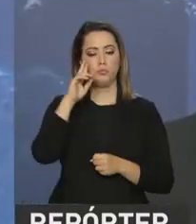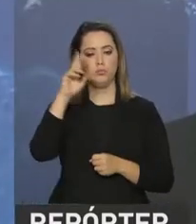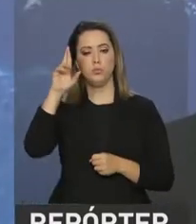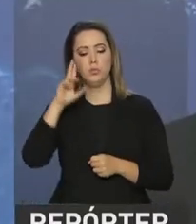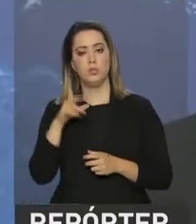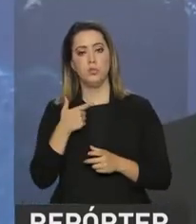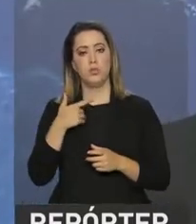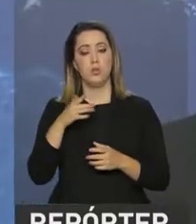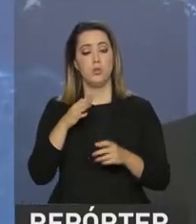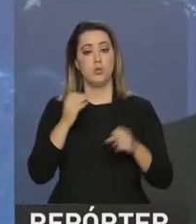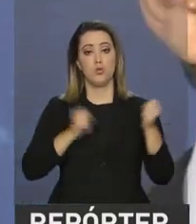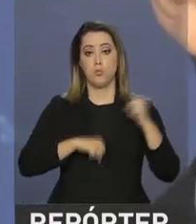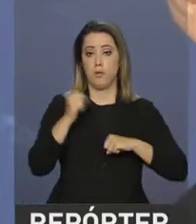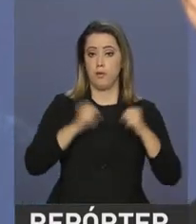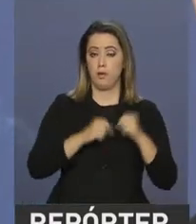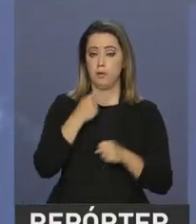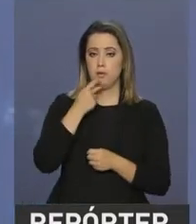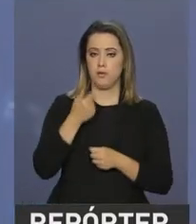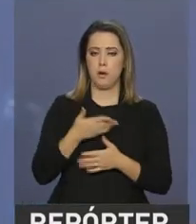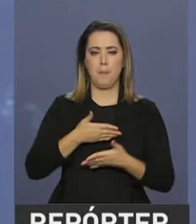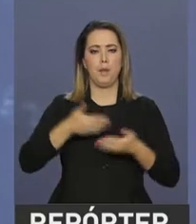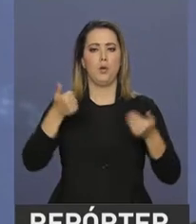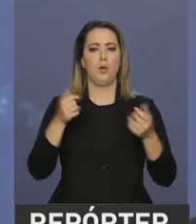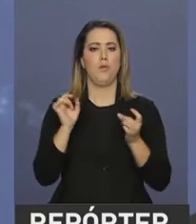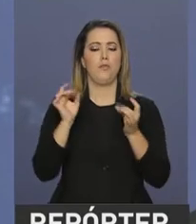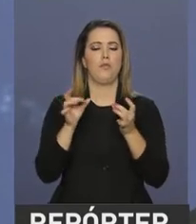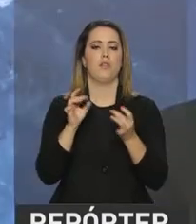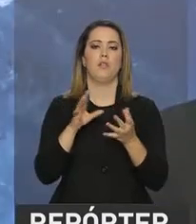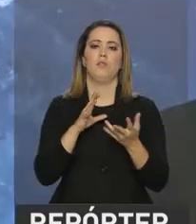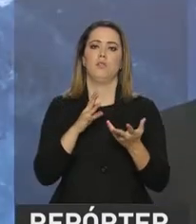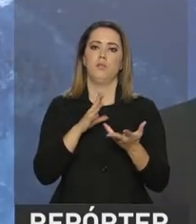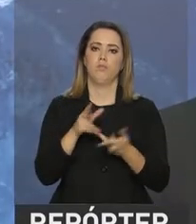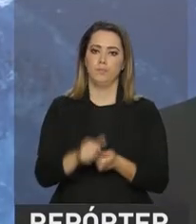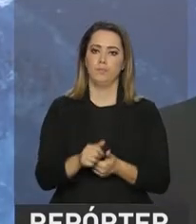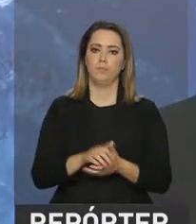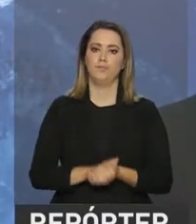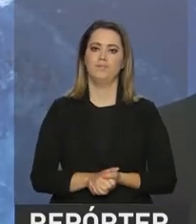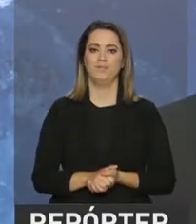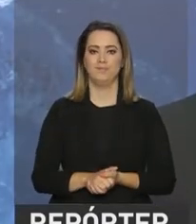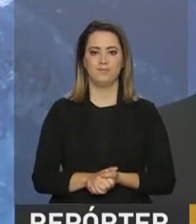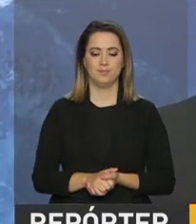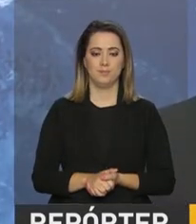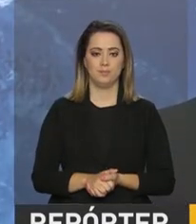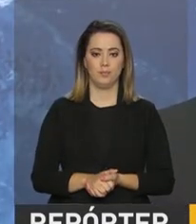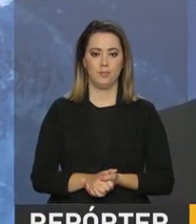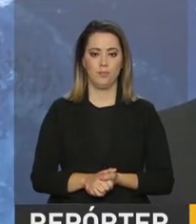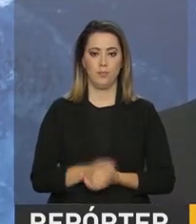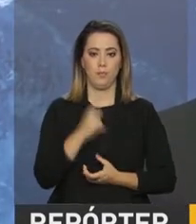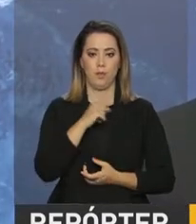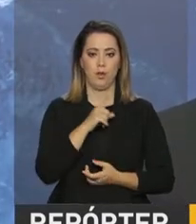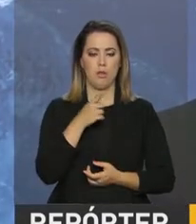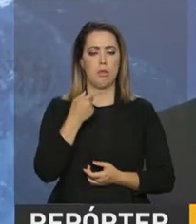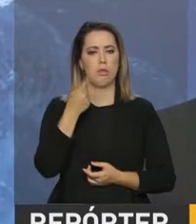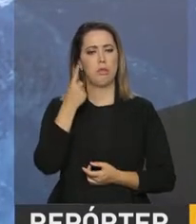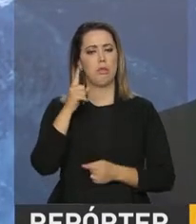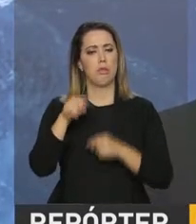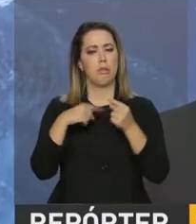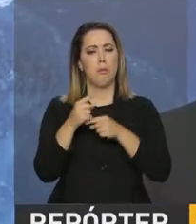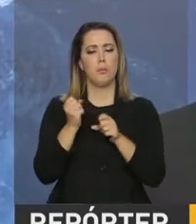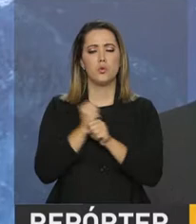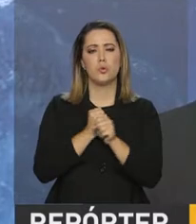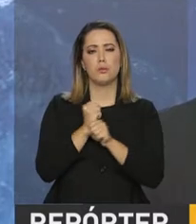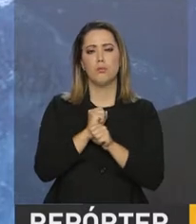tubos de aço comemora a retomada das exportações da empresa. Após alguns anos sem exportar,